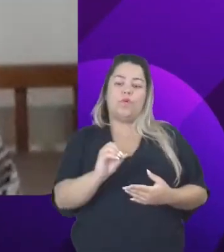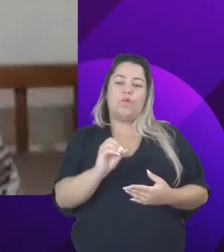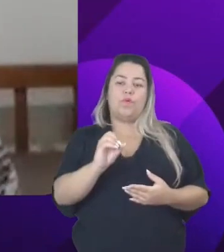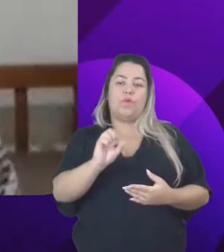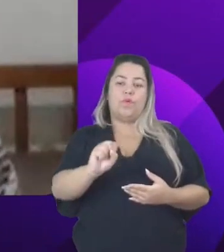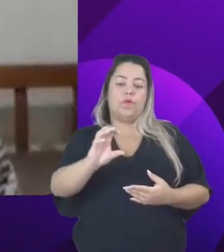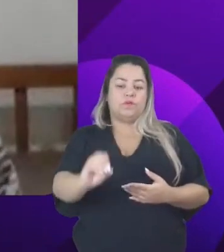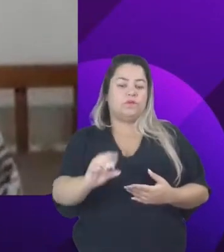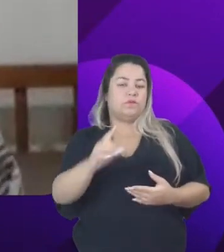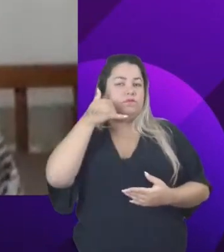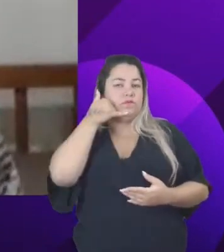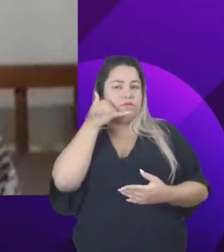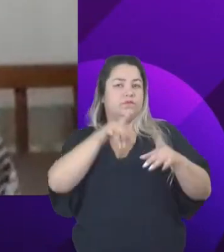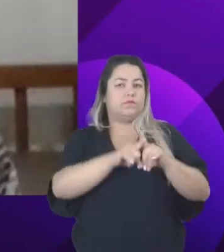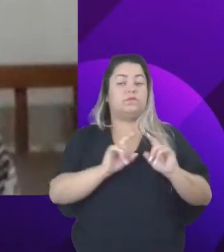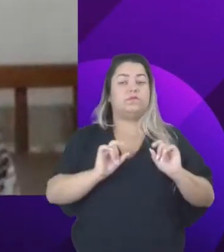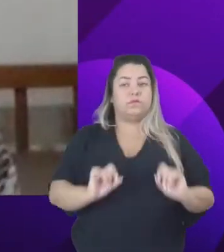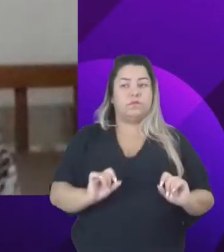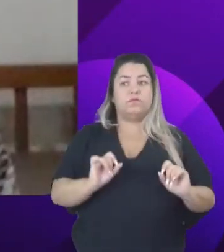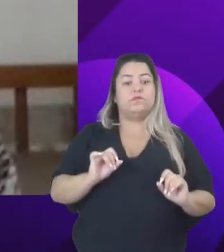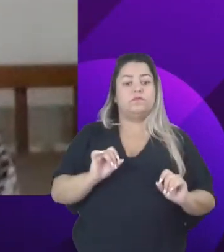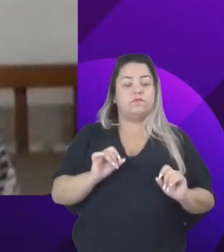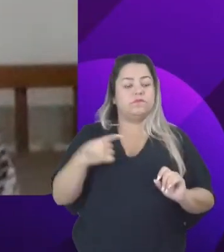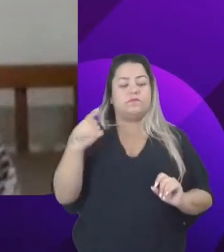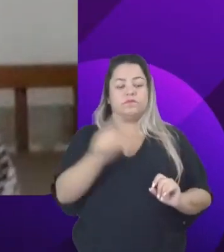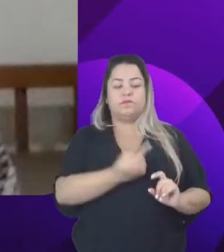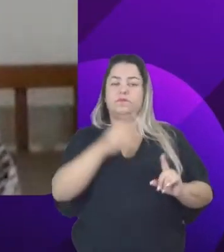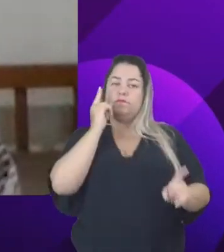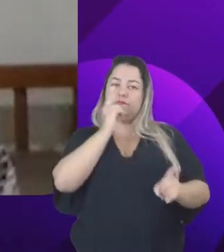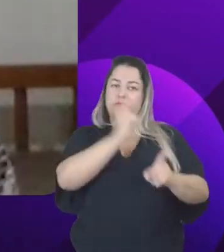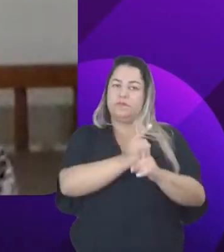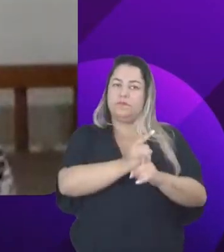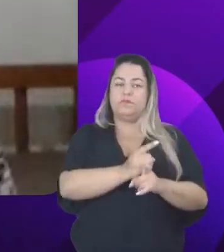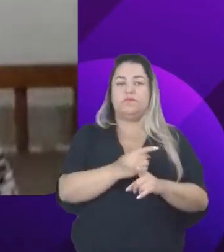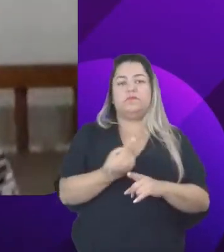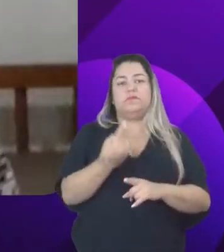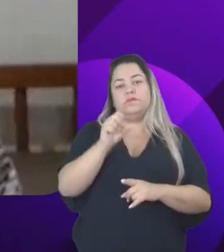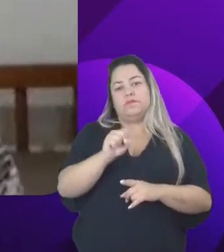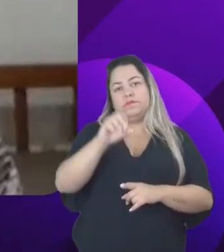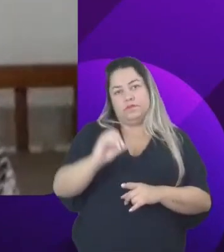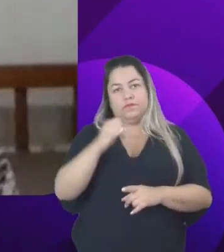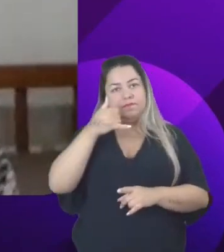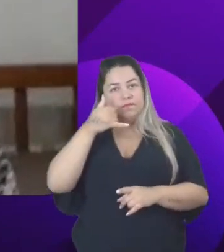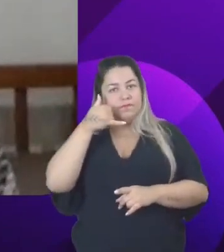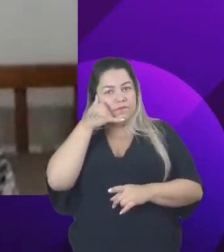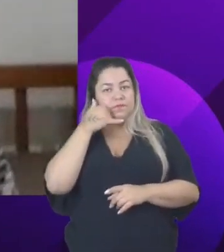de Atendimento à Mulher 180, porque nós encontramos o Ligue 180